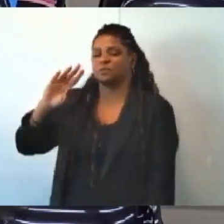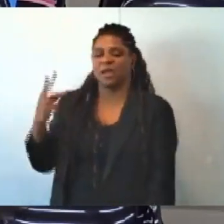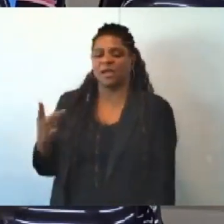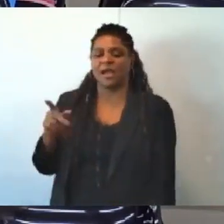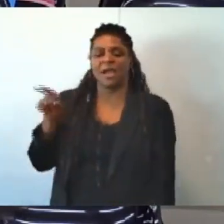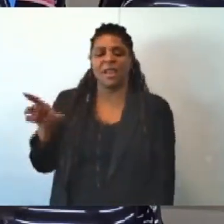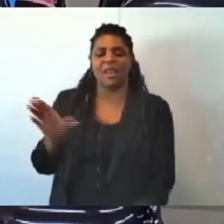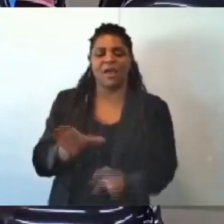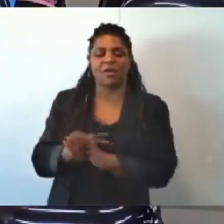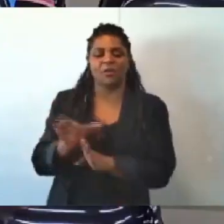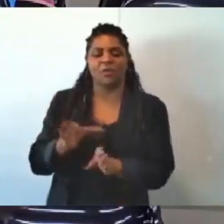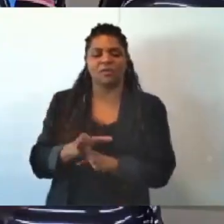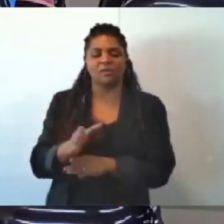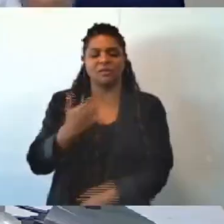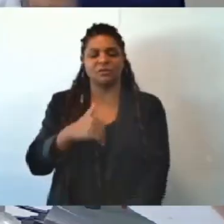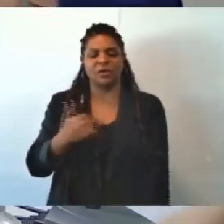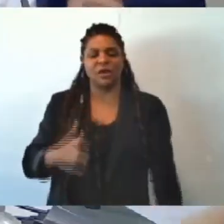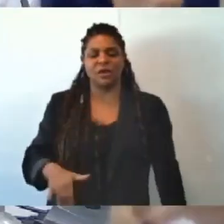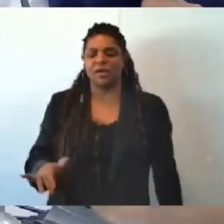isso. Muito obrigado.